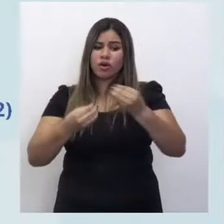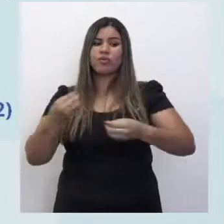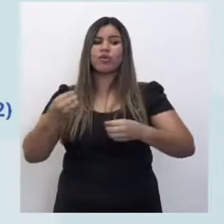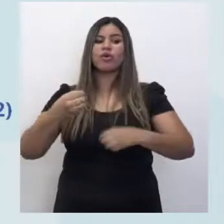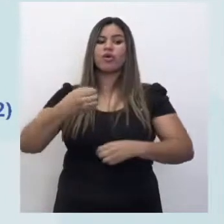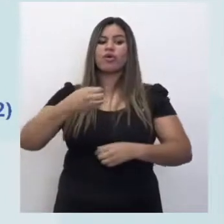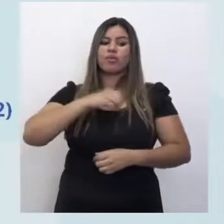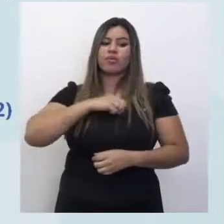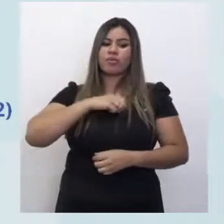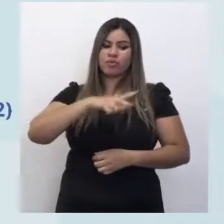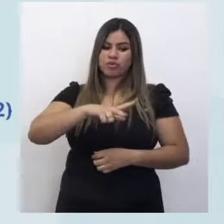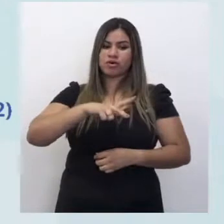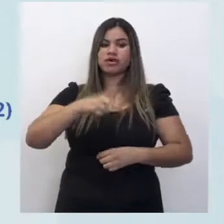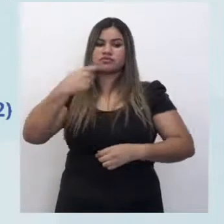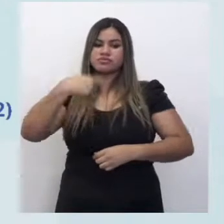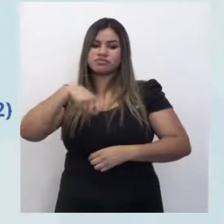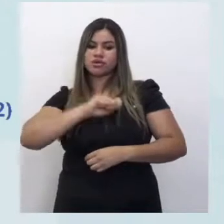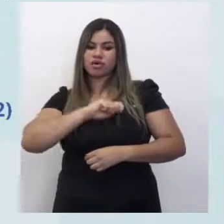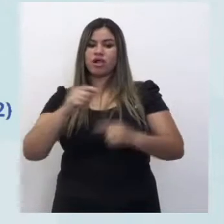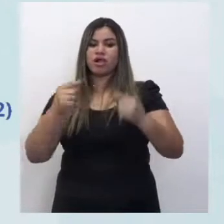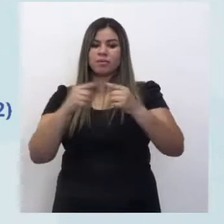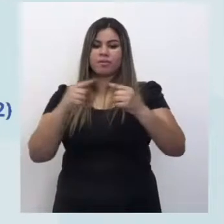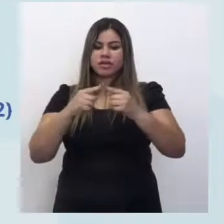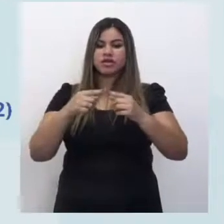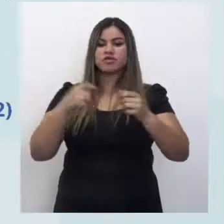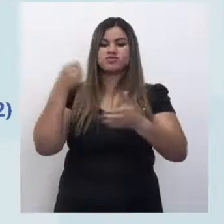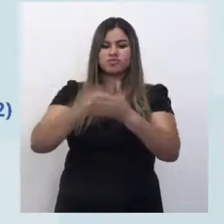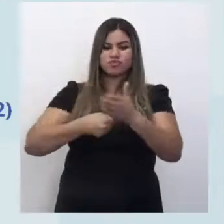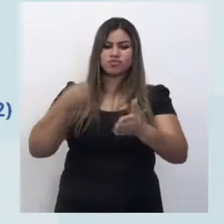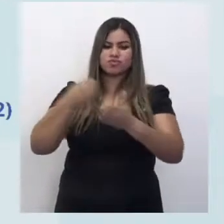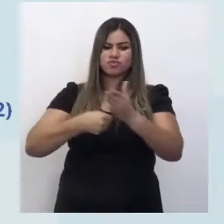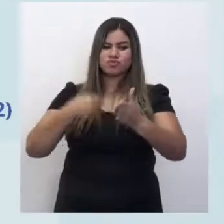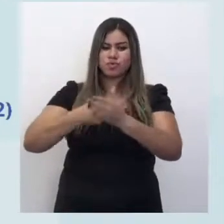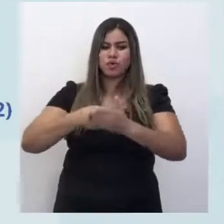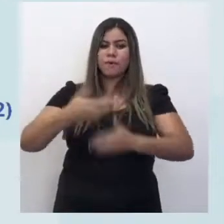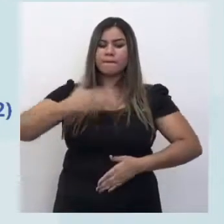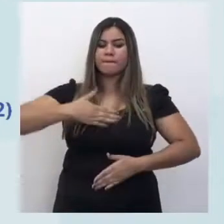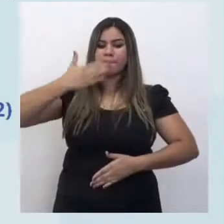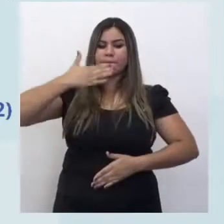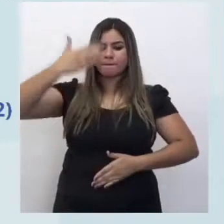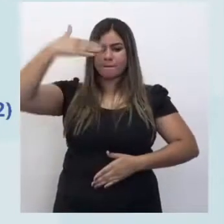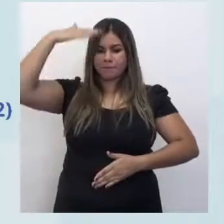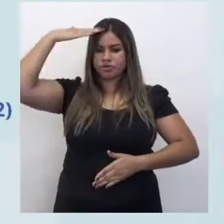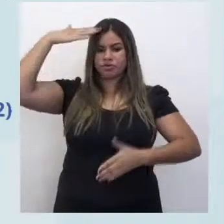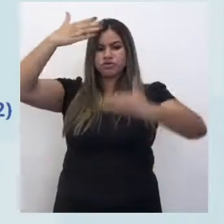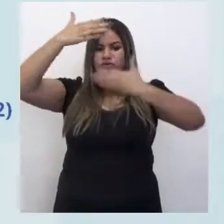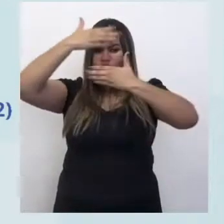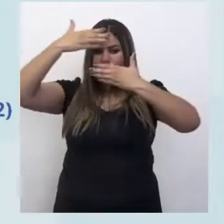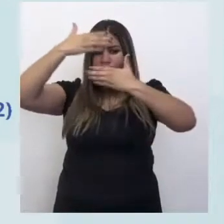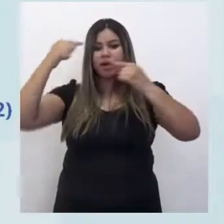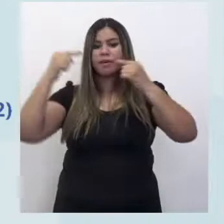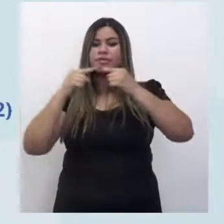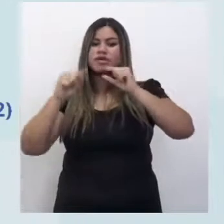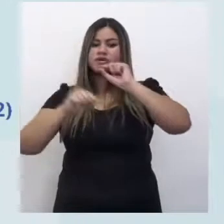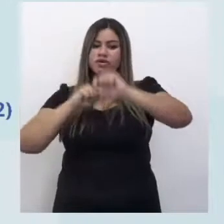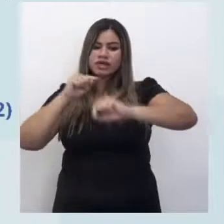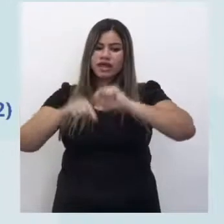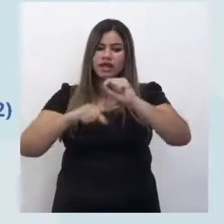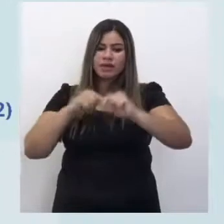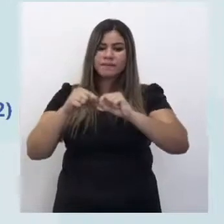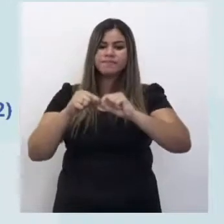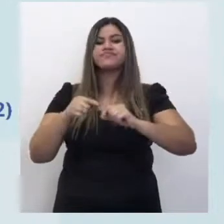que ocuparam a Península Ibérica no século XIII, conhecida como Guerras de Reconquista. Inclusive, esse